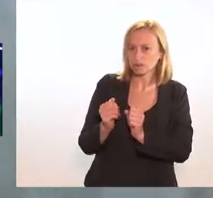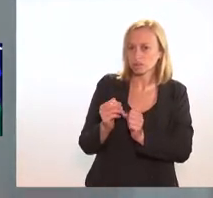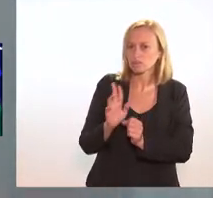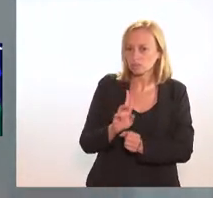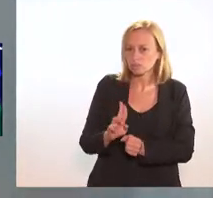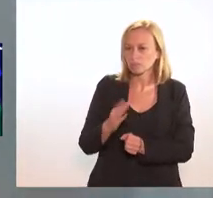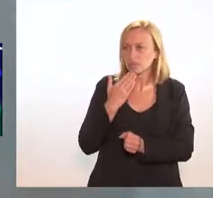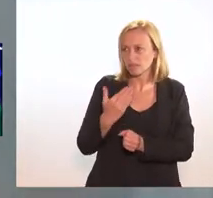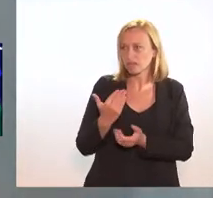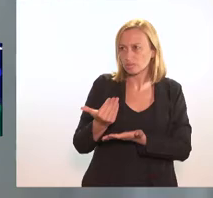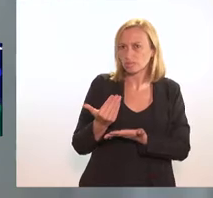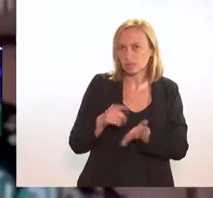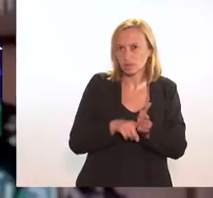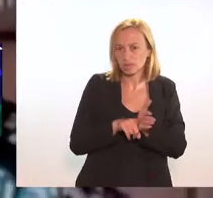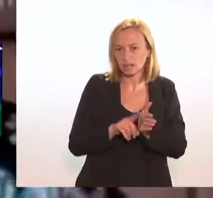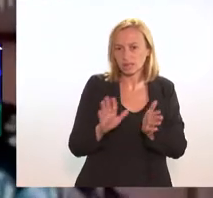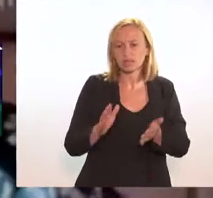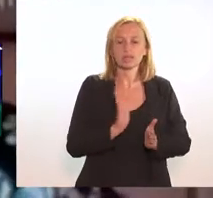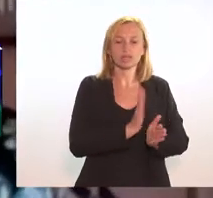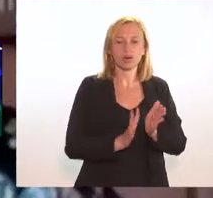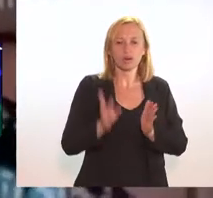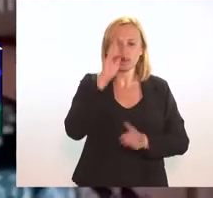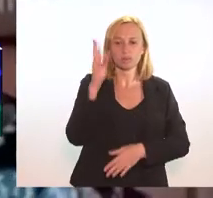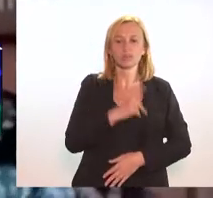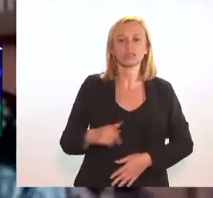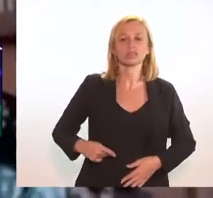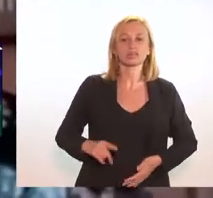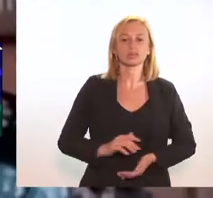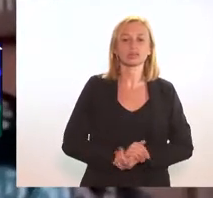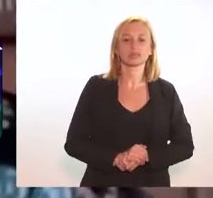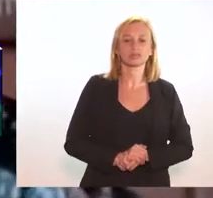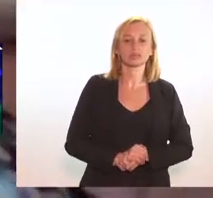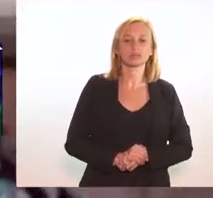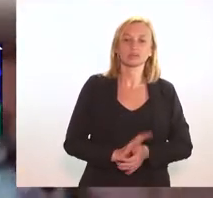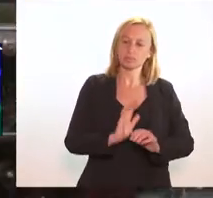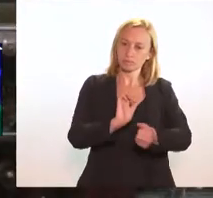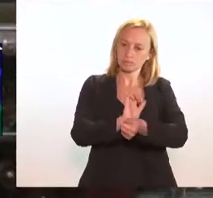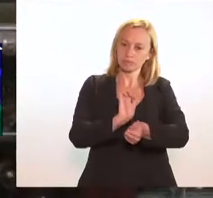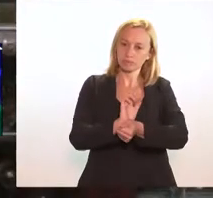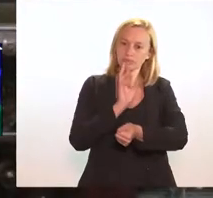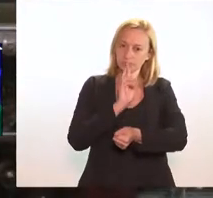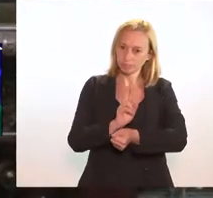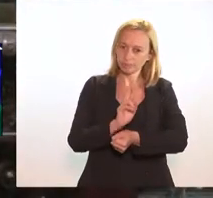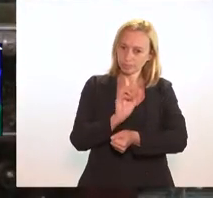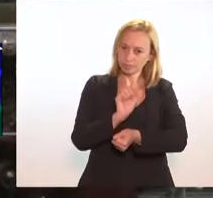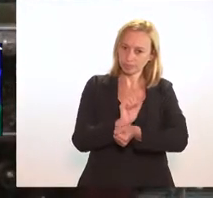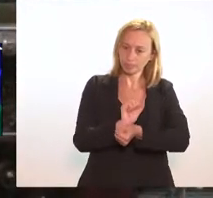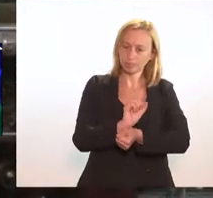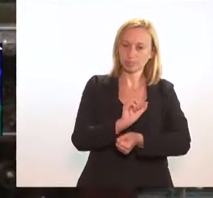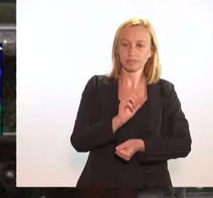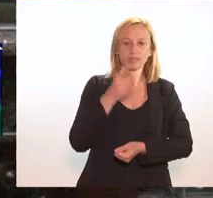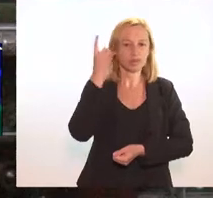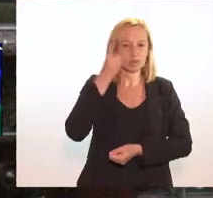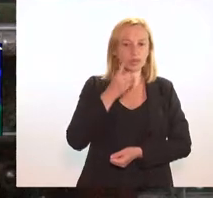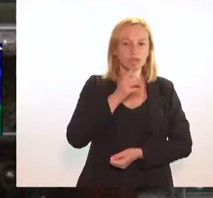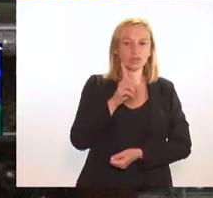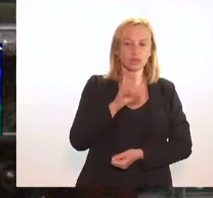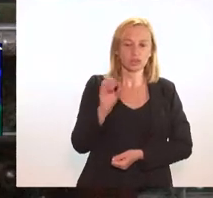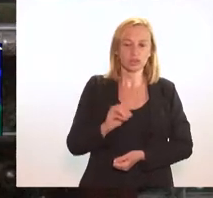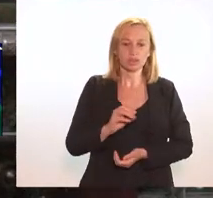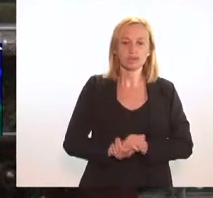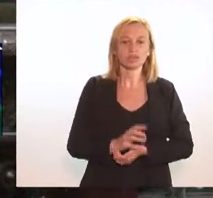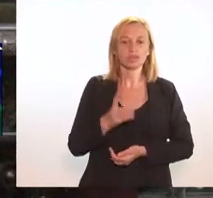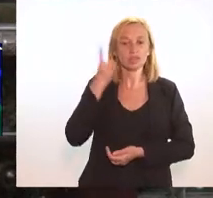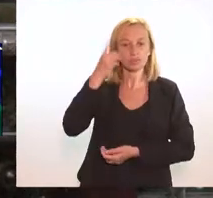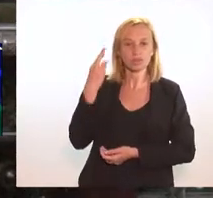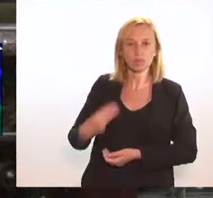isso? Questão de ordem, presidente. Eu vou responder já, deputado Dionísio. Deputada Mônica. Só